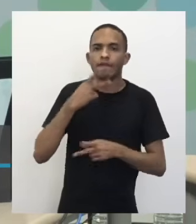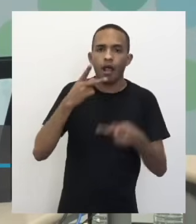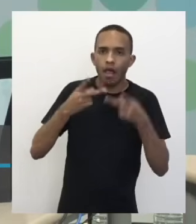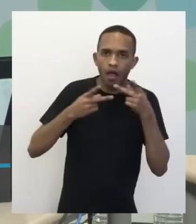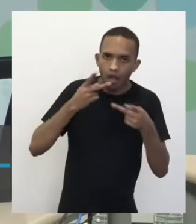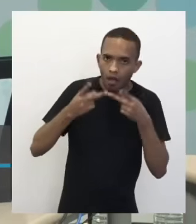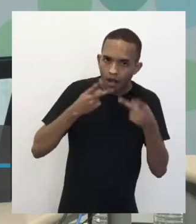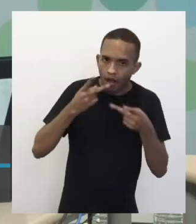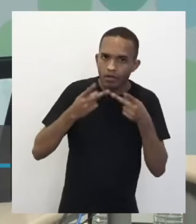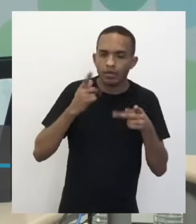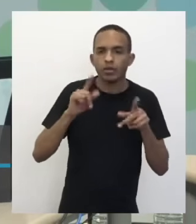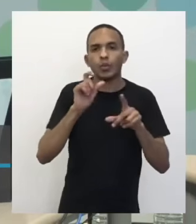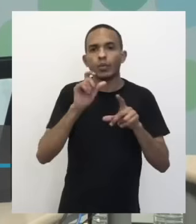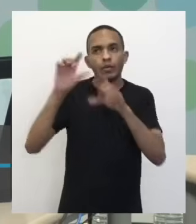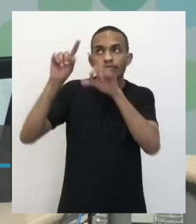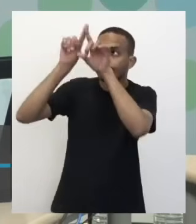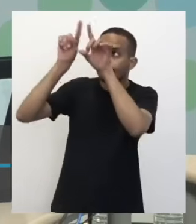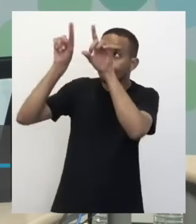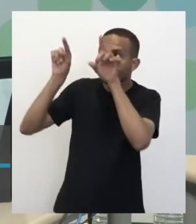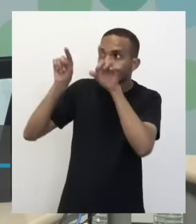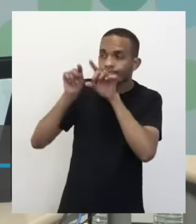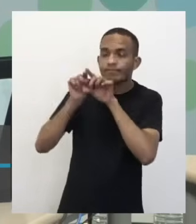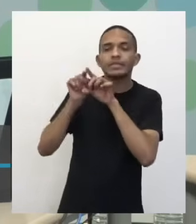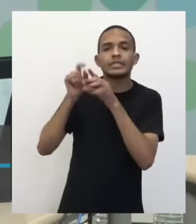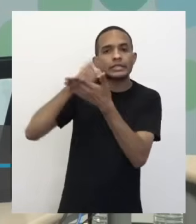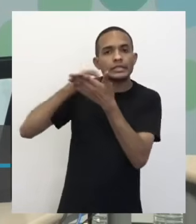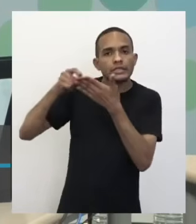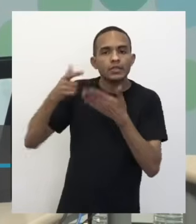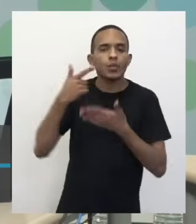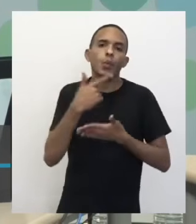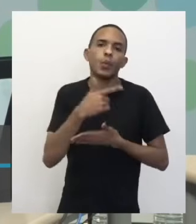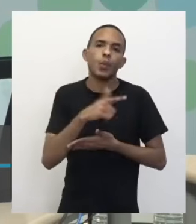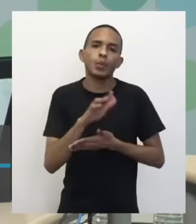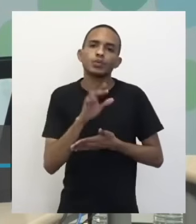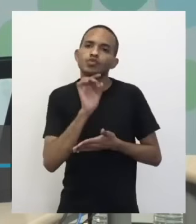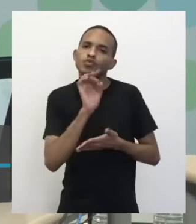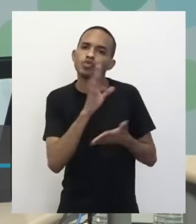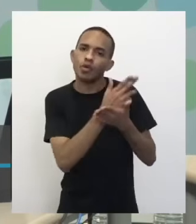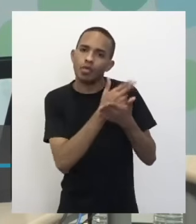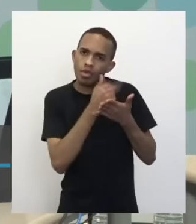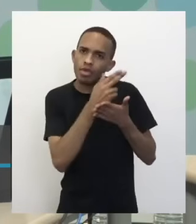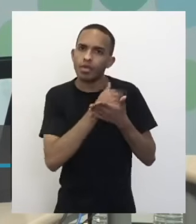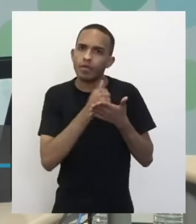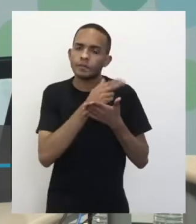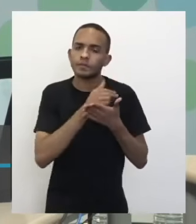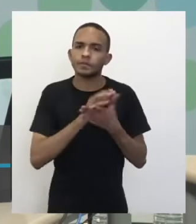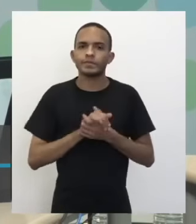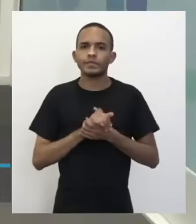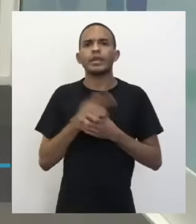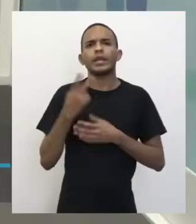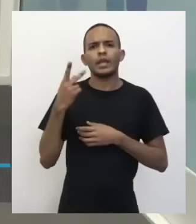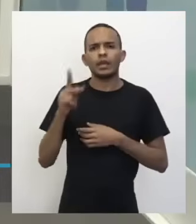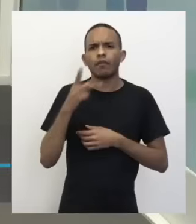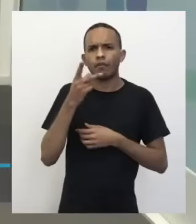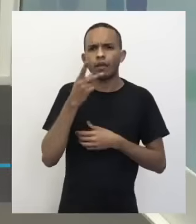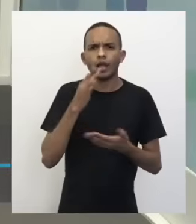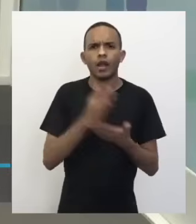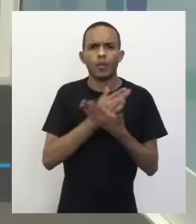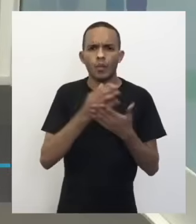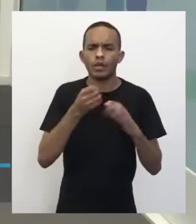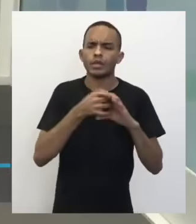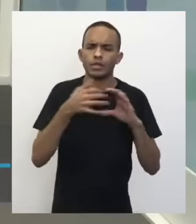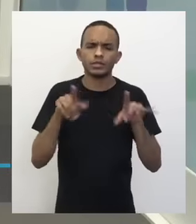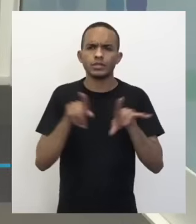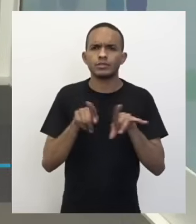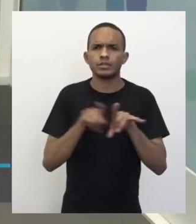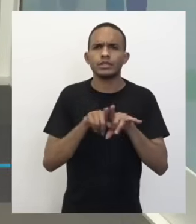que são os balãozinhos, né? O que vem escrito, e os não verbais, que são as imagens, ok? Eles até foram colocando, né, algumas características,